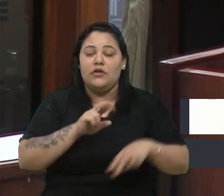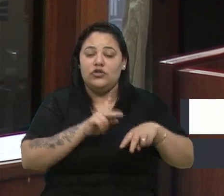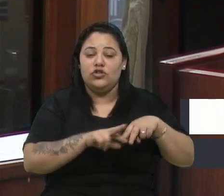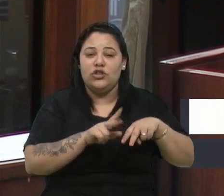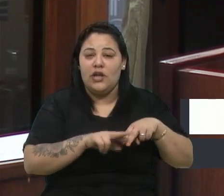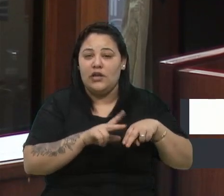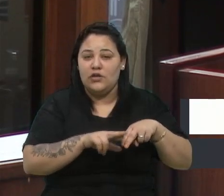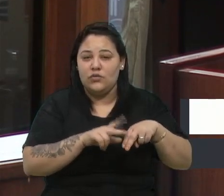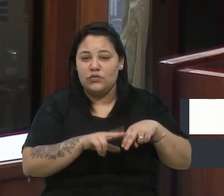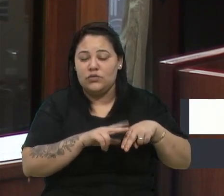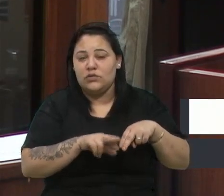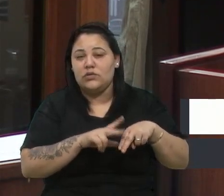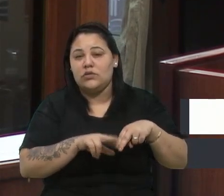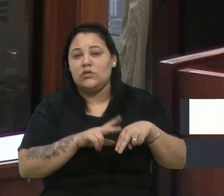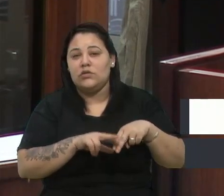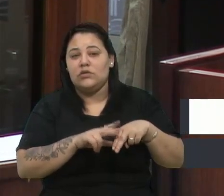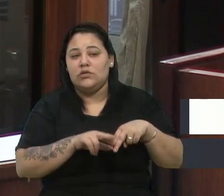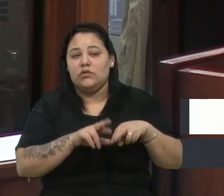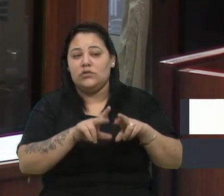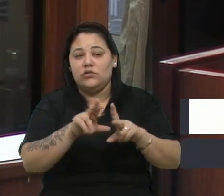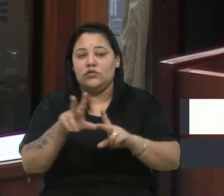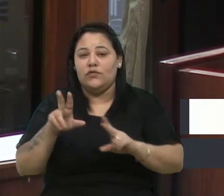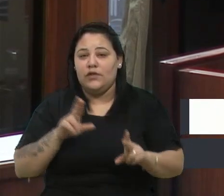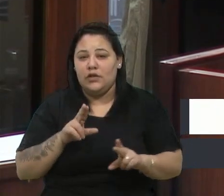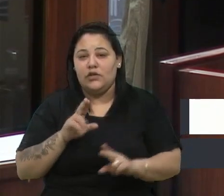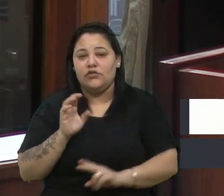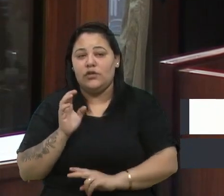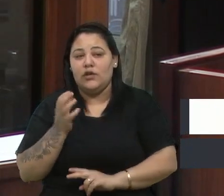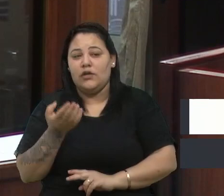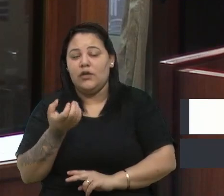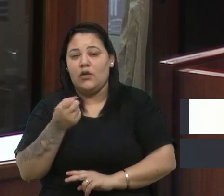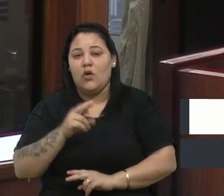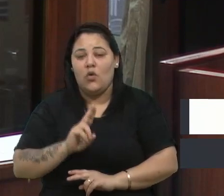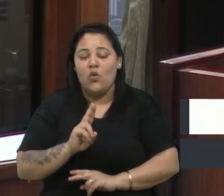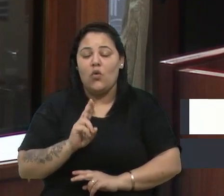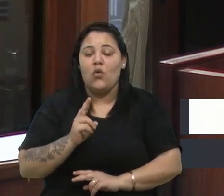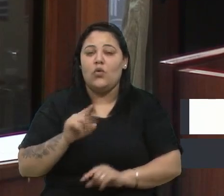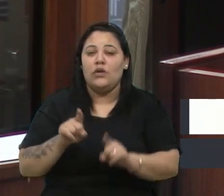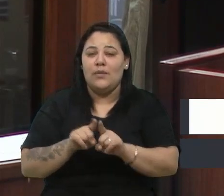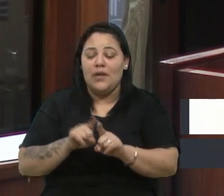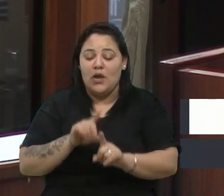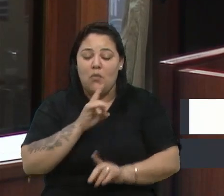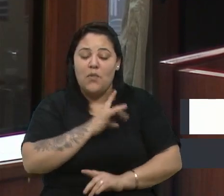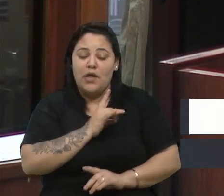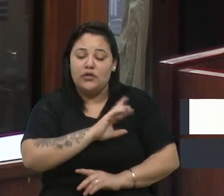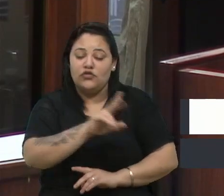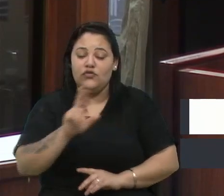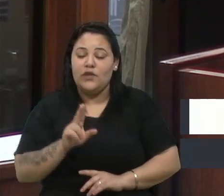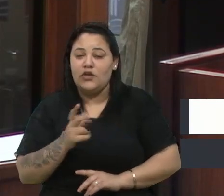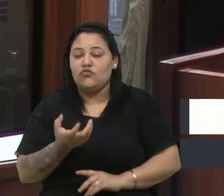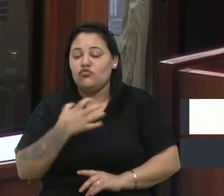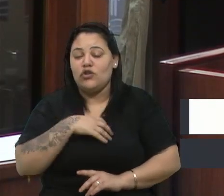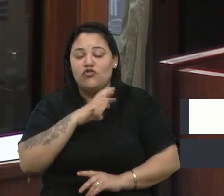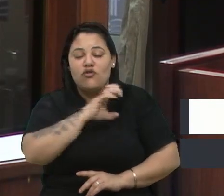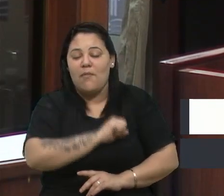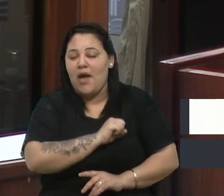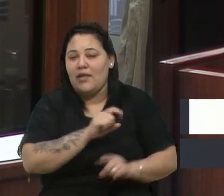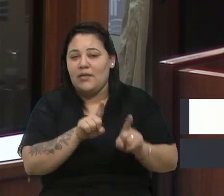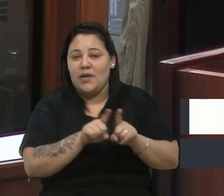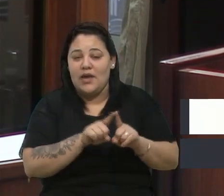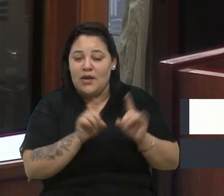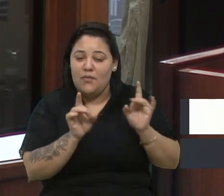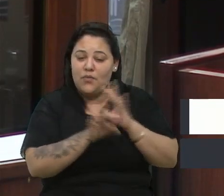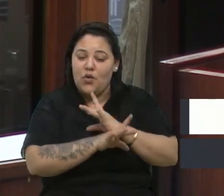de conduta ou doença psiquiátrica, e sim um medo diferente de amar. Prontos para